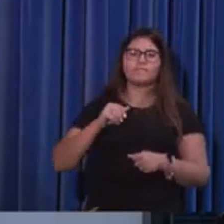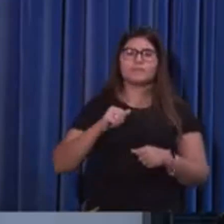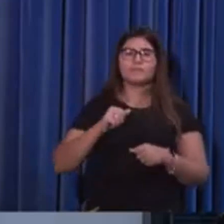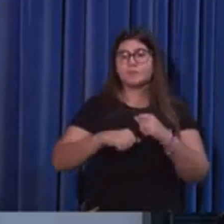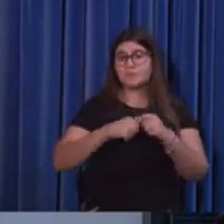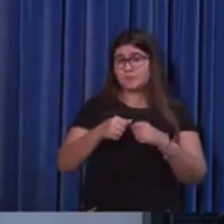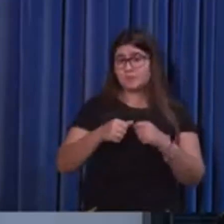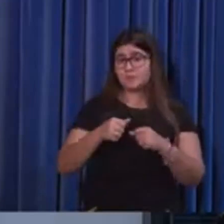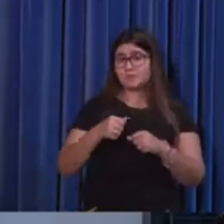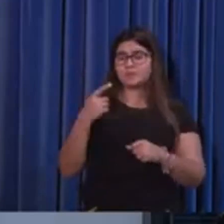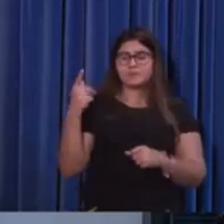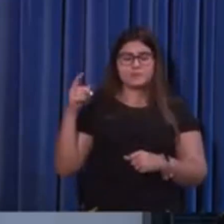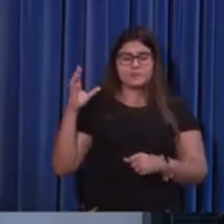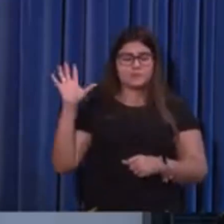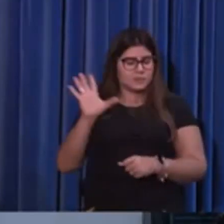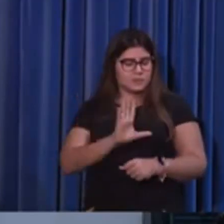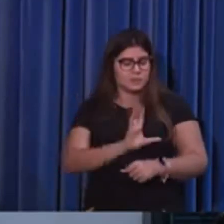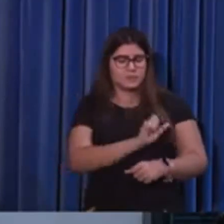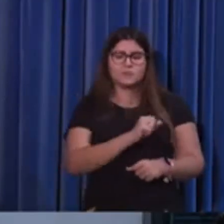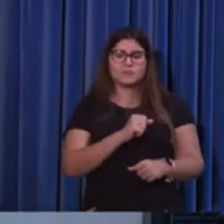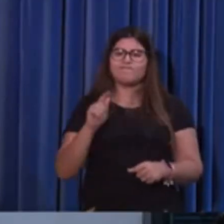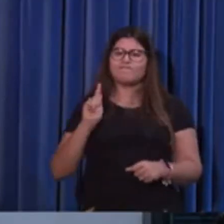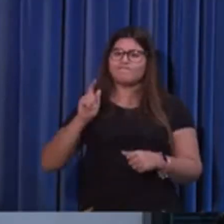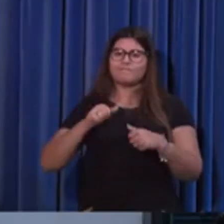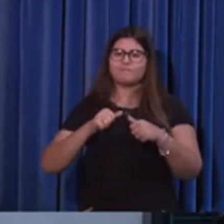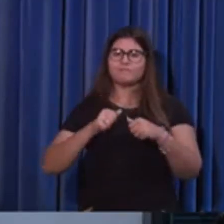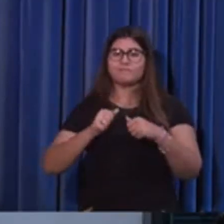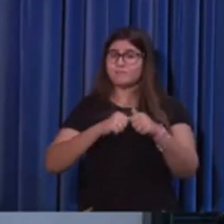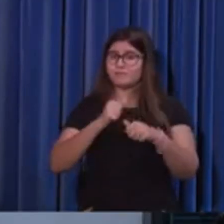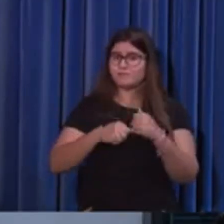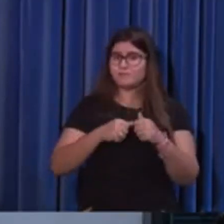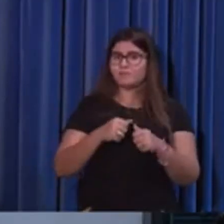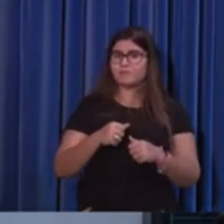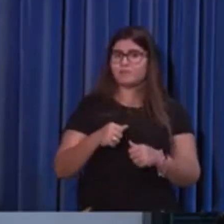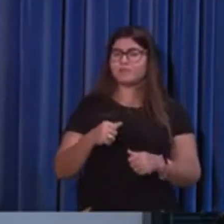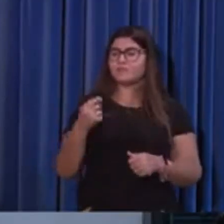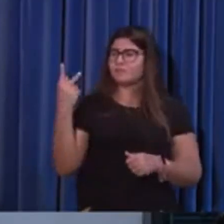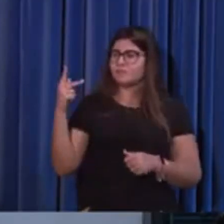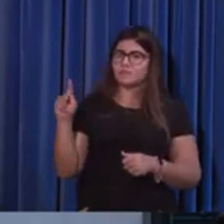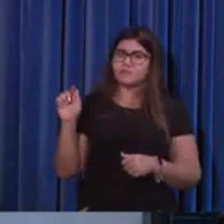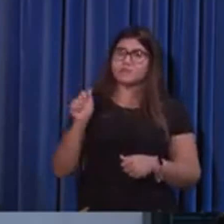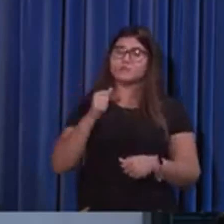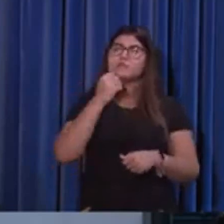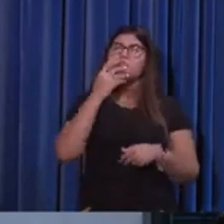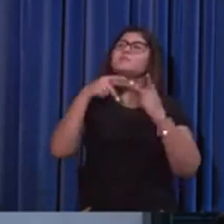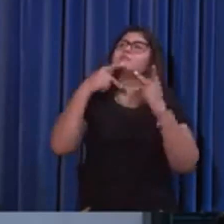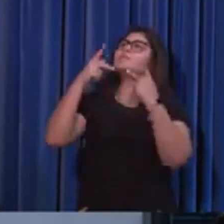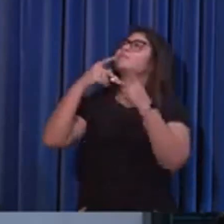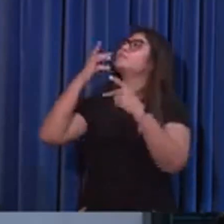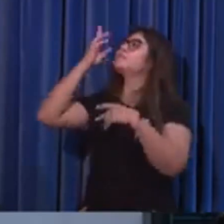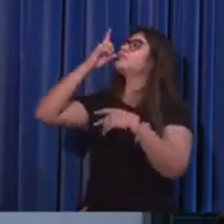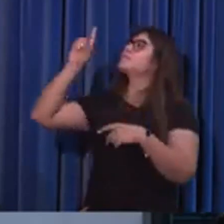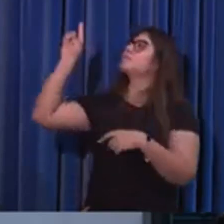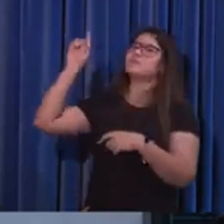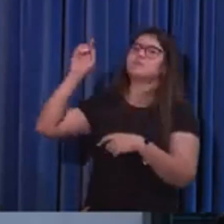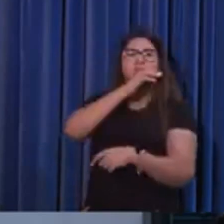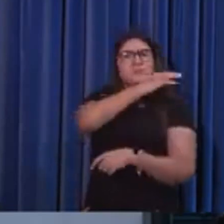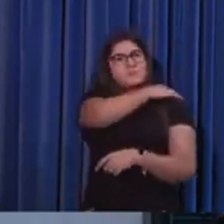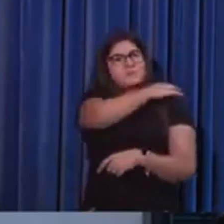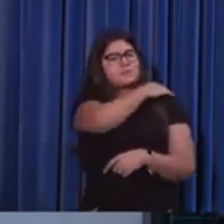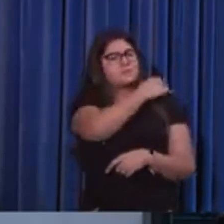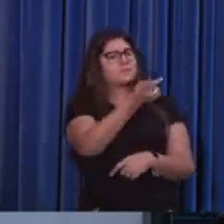os seus. Então, bendizer a Deus, quando as costas estão lanhadas de